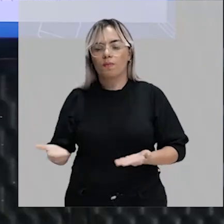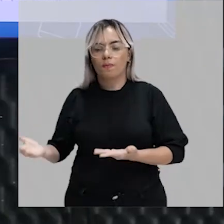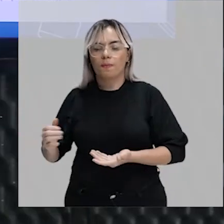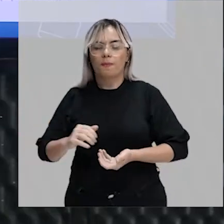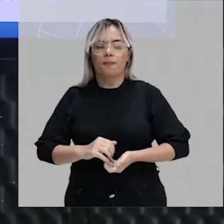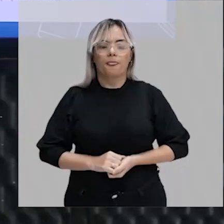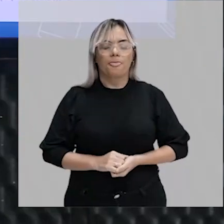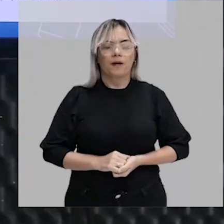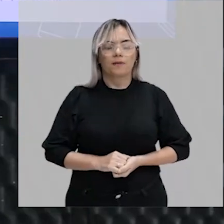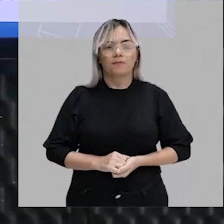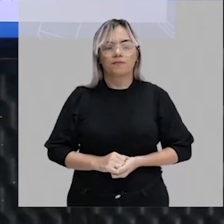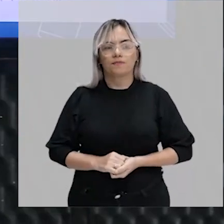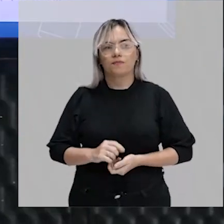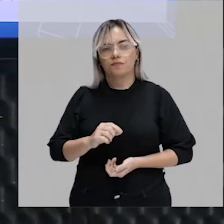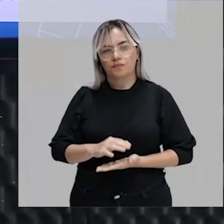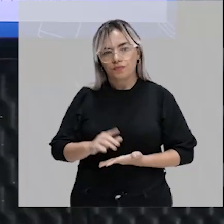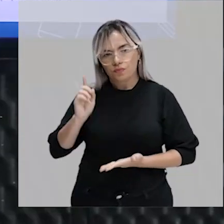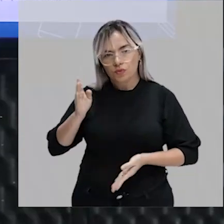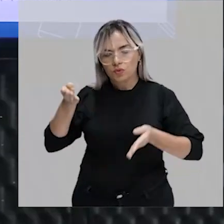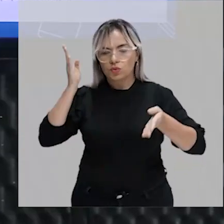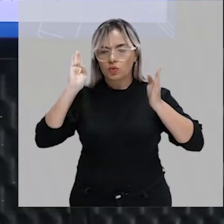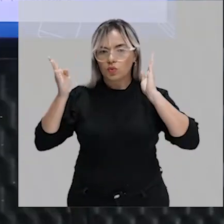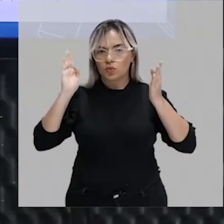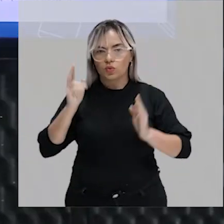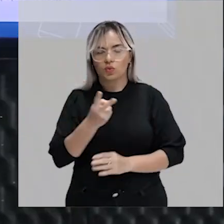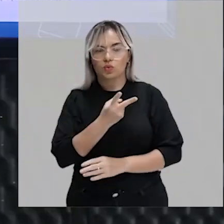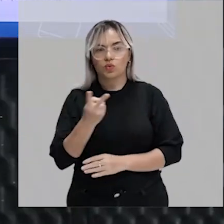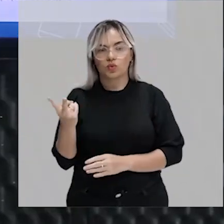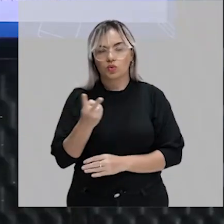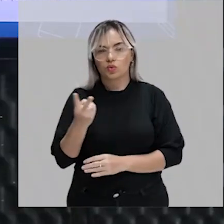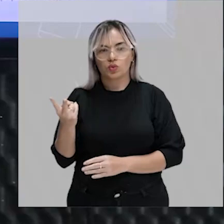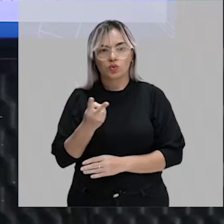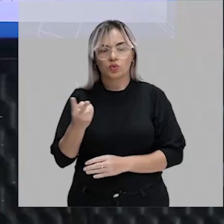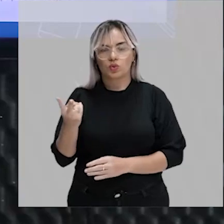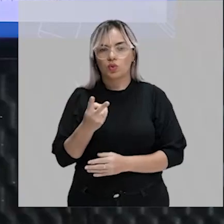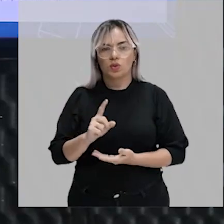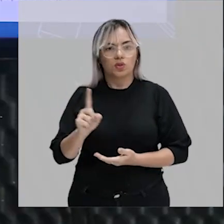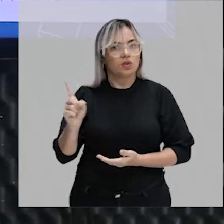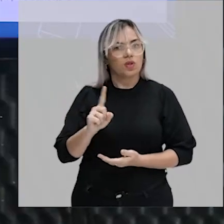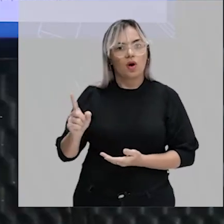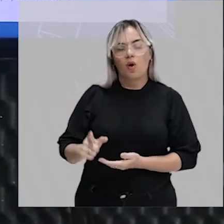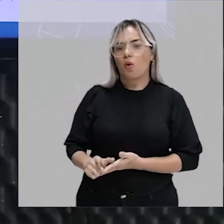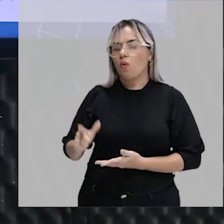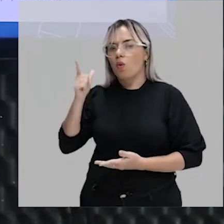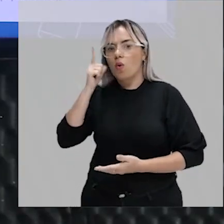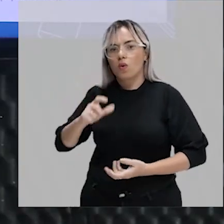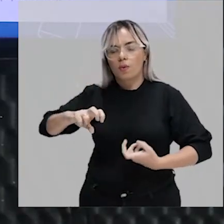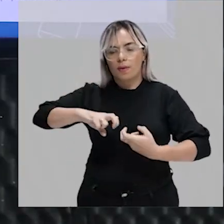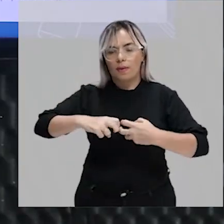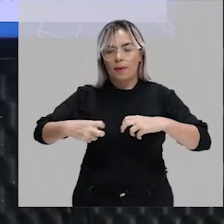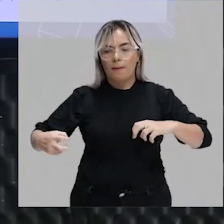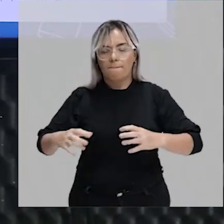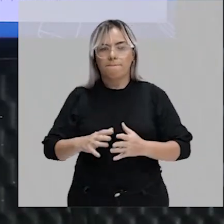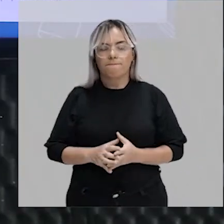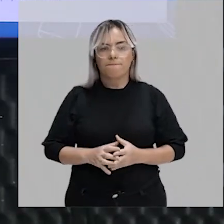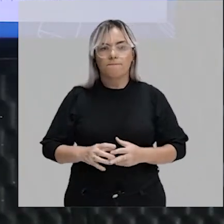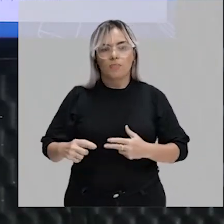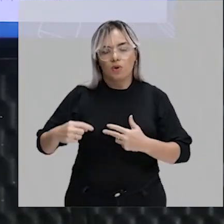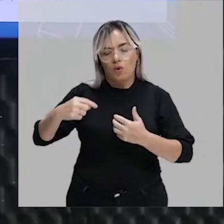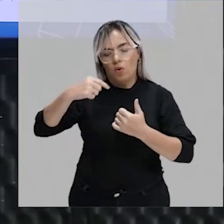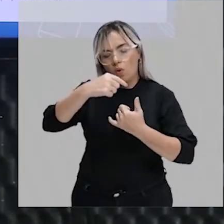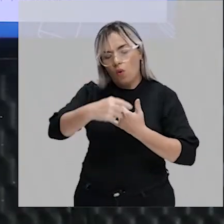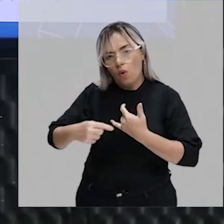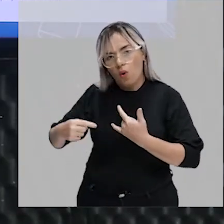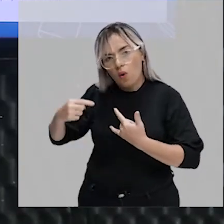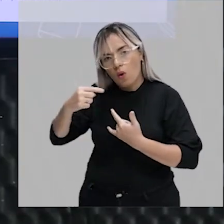caso. Tanto a mula quanto o burro são estéreis, ou seja, eles vão ter um órgão sexual um pouco